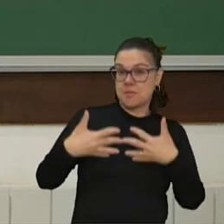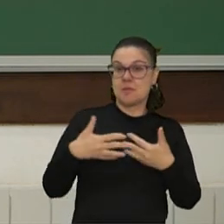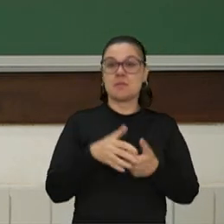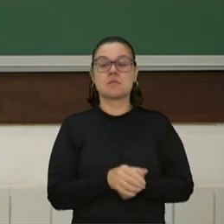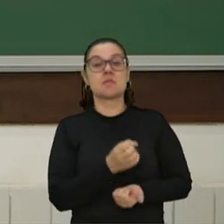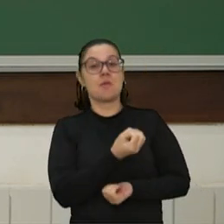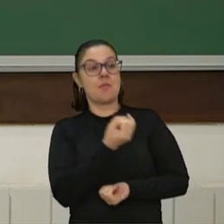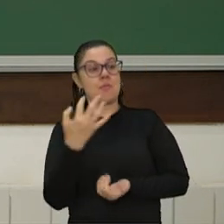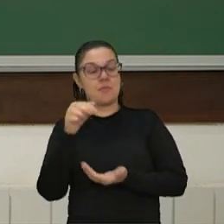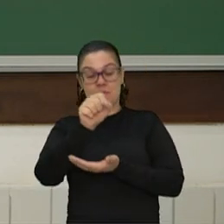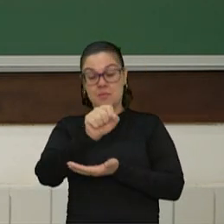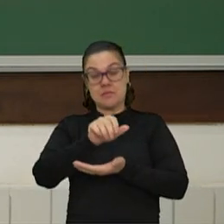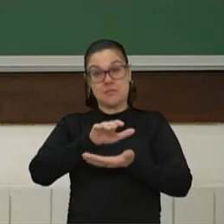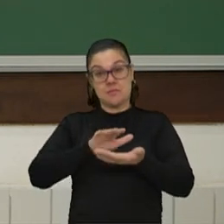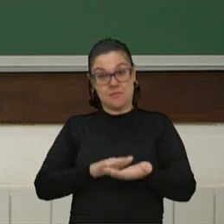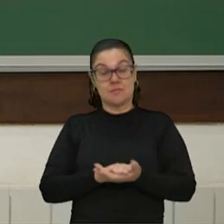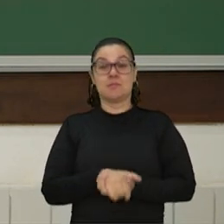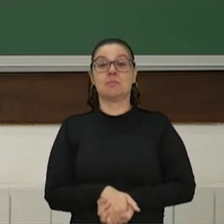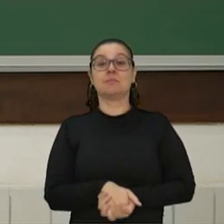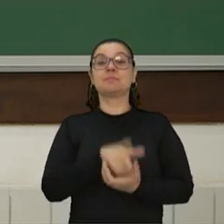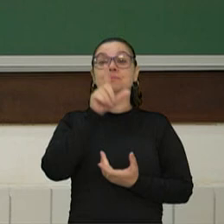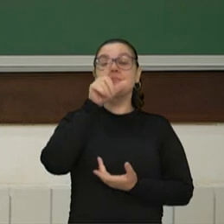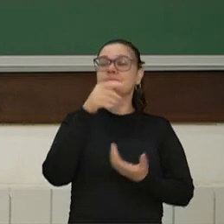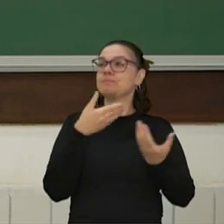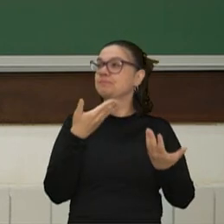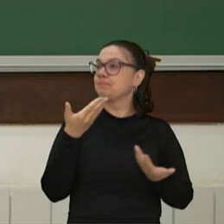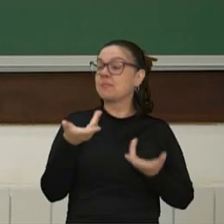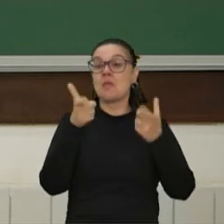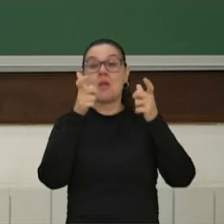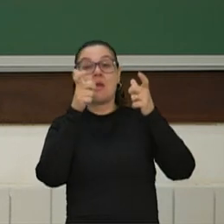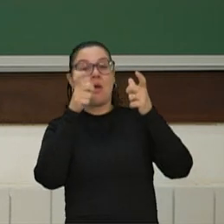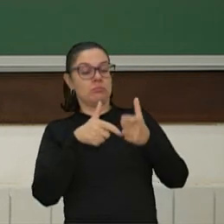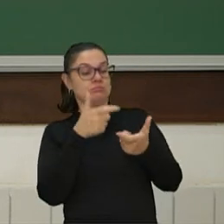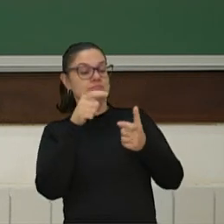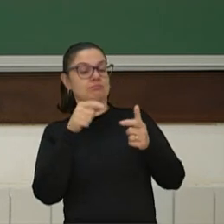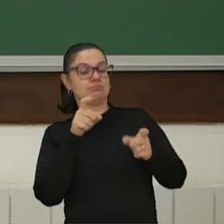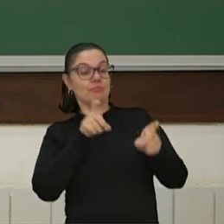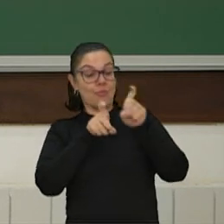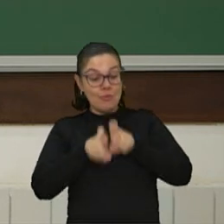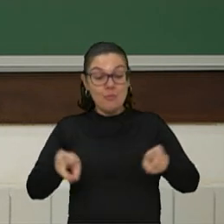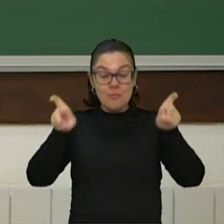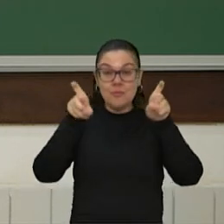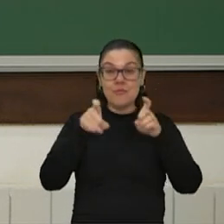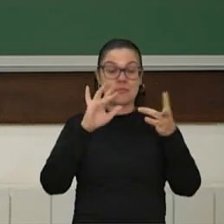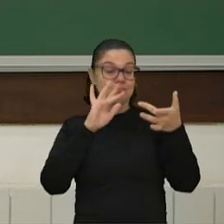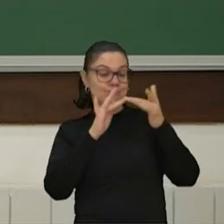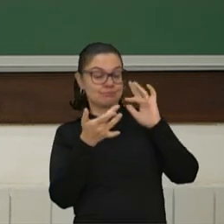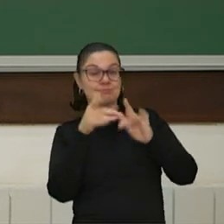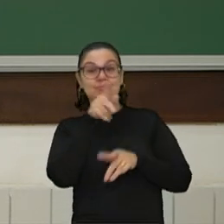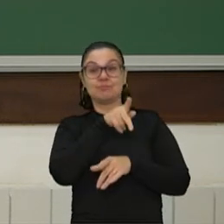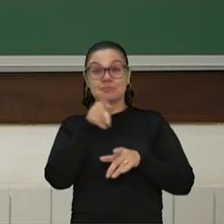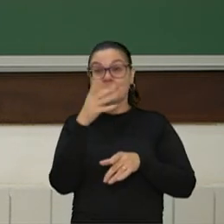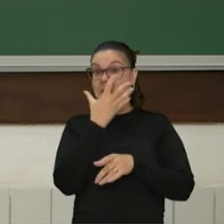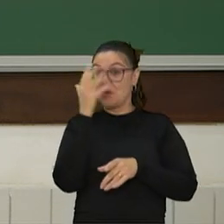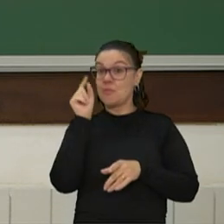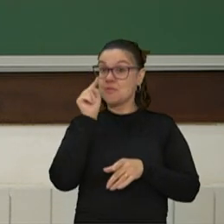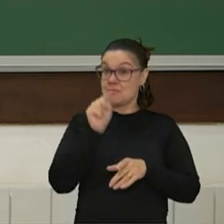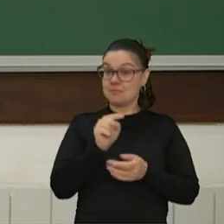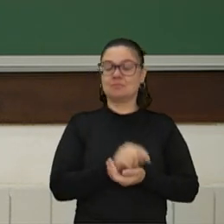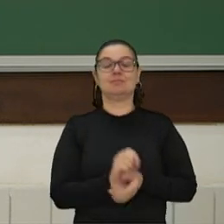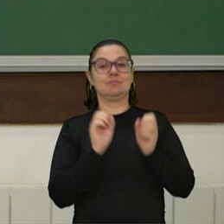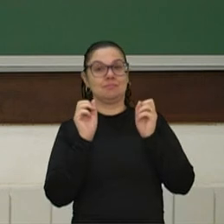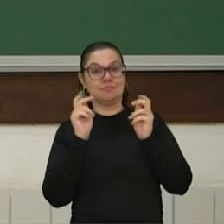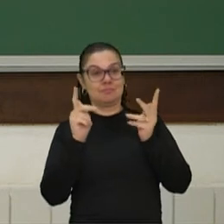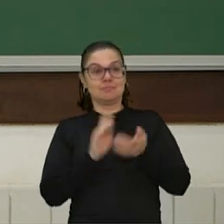deixa algumas atividades lá. É o local que você tem para o contato com o seu professor. Não esqueça disso,